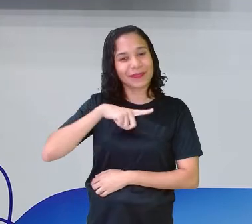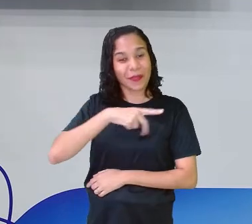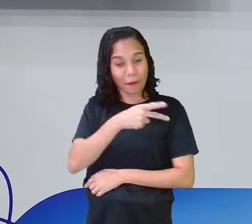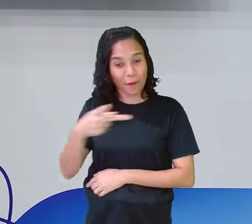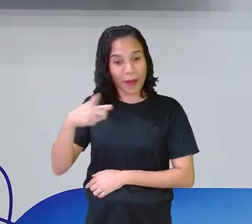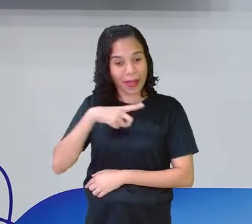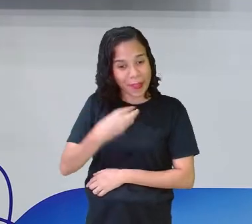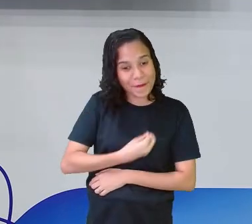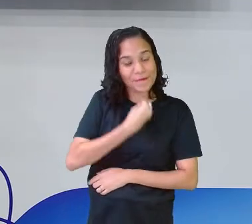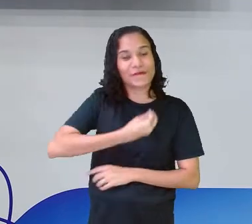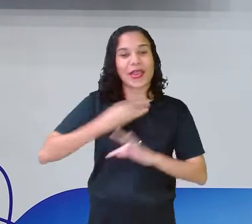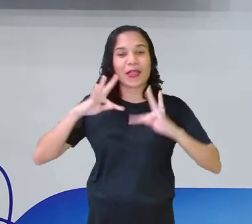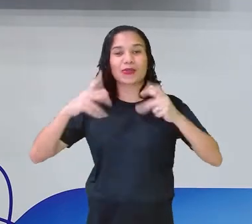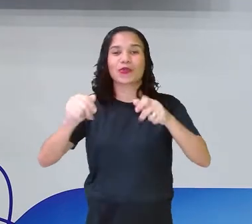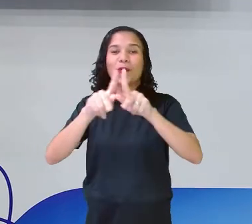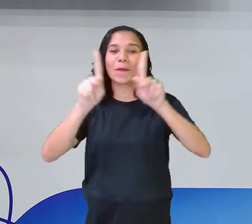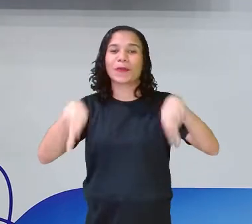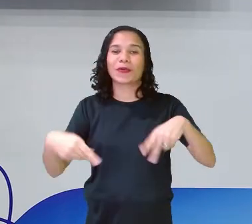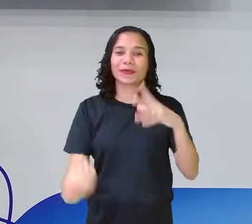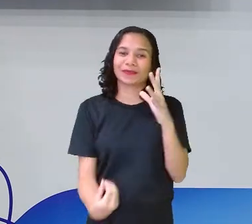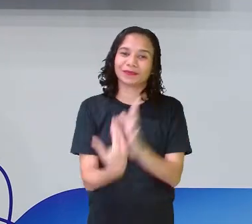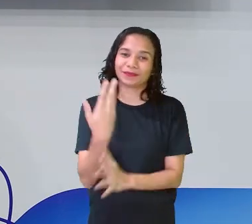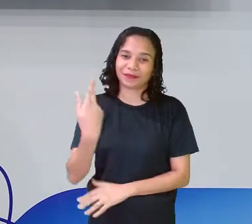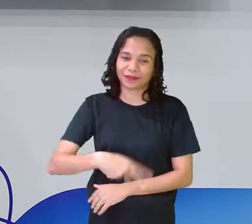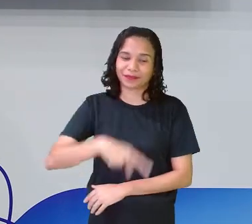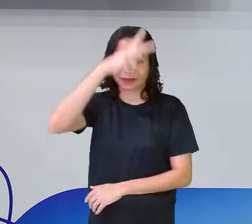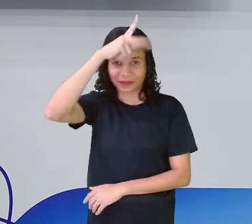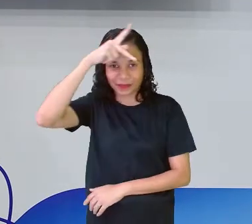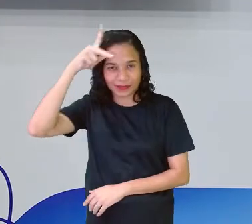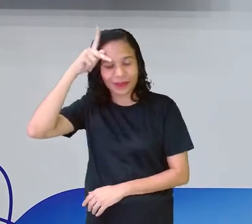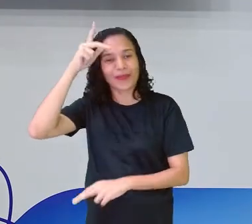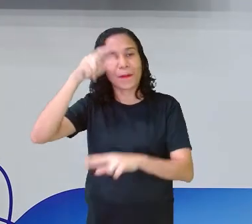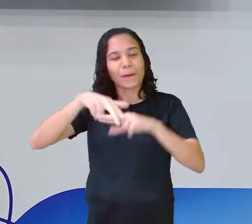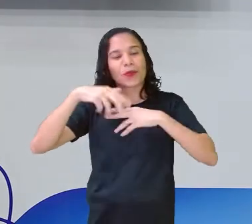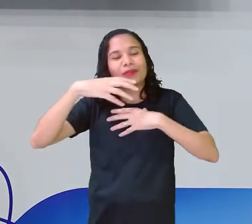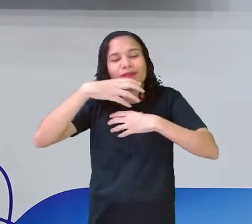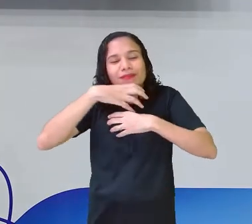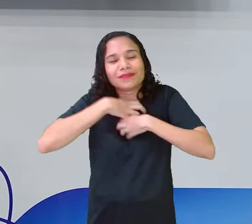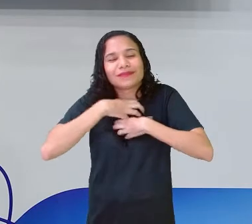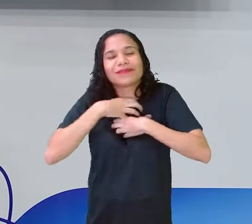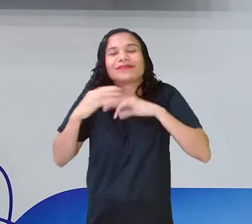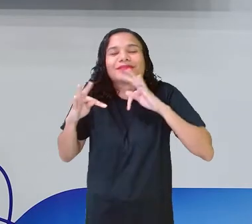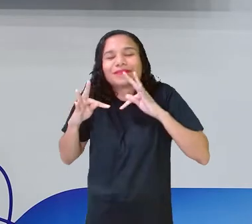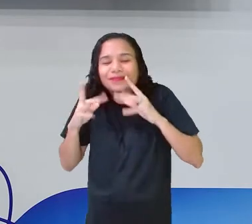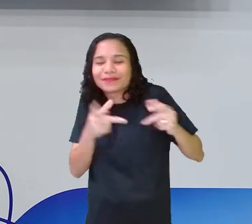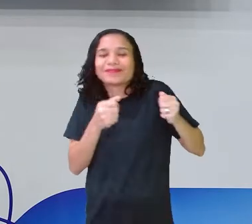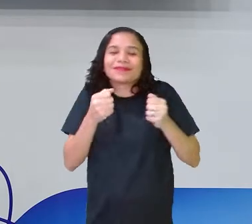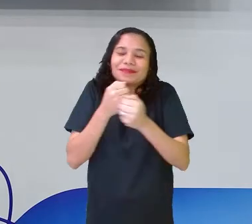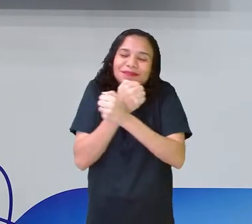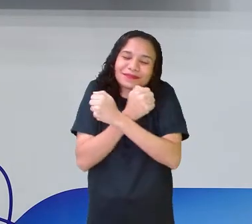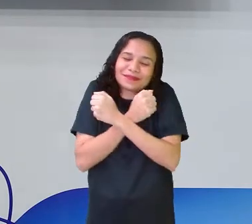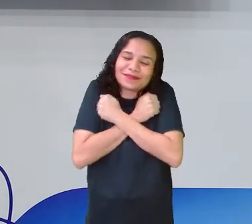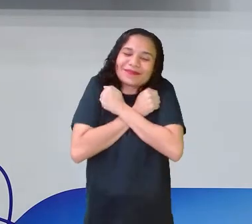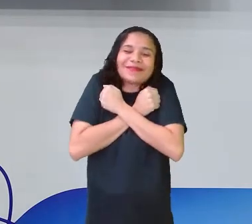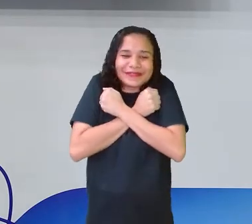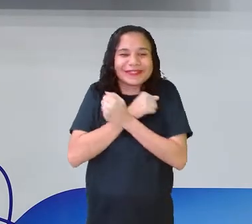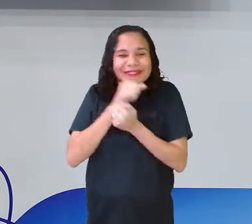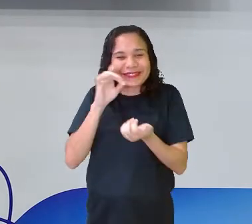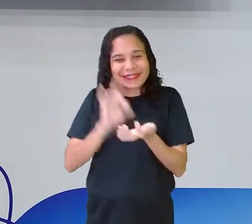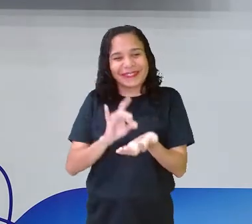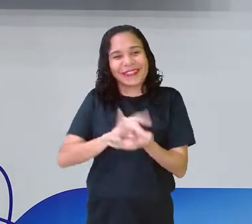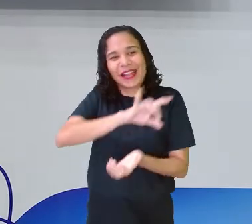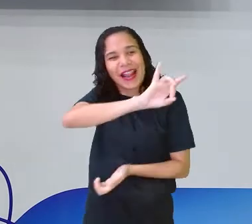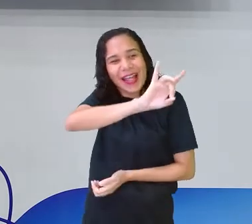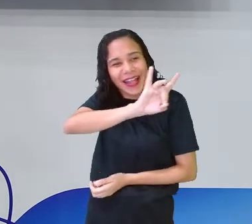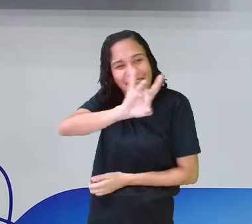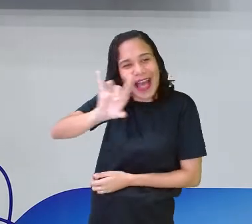dão vida a todos os projetos que acontecem na prefeitura. Então, sintam-se todos e todas abraçados,